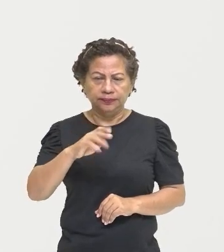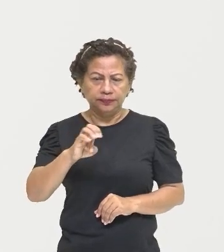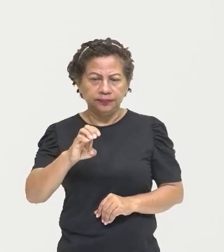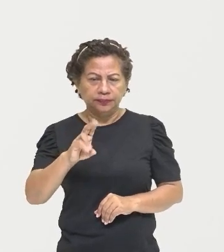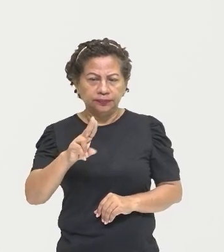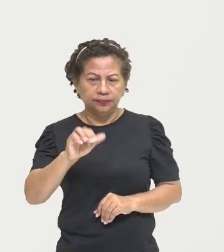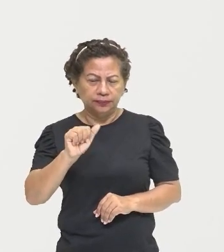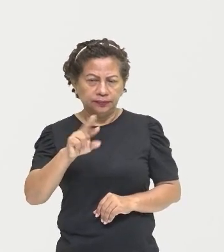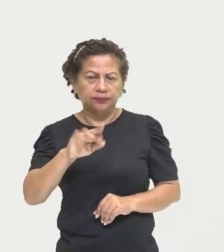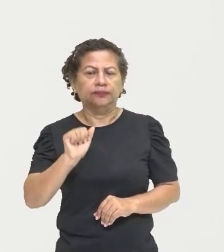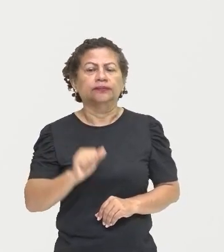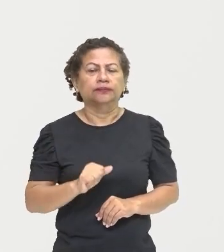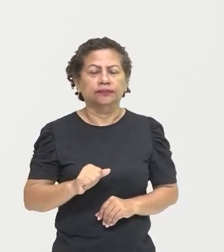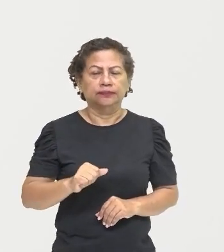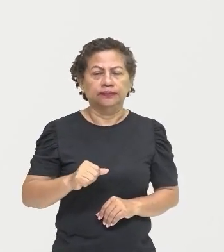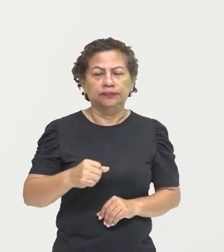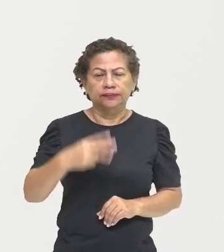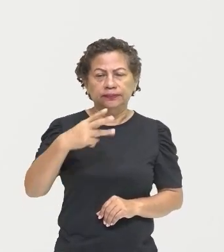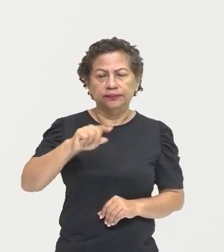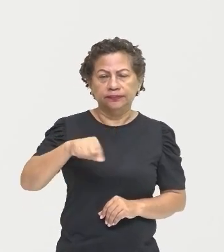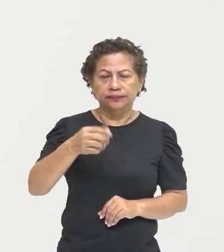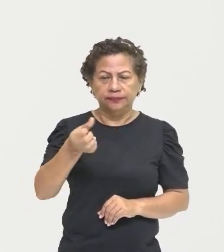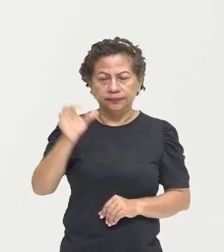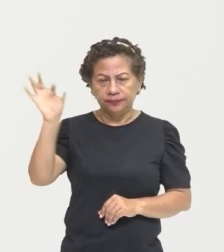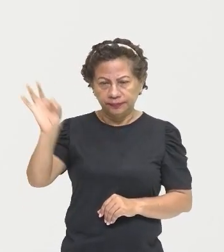3,6%. Indústria,